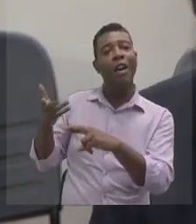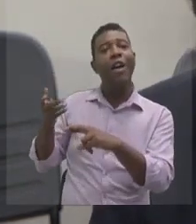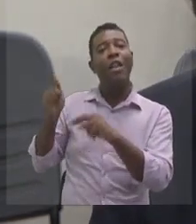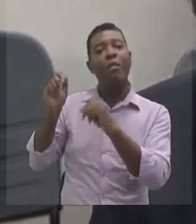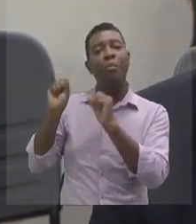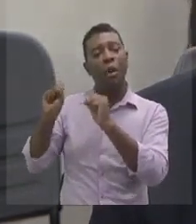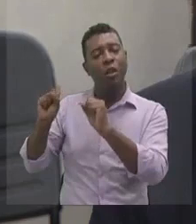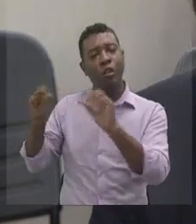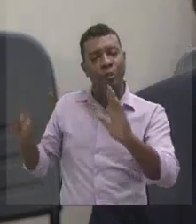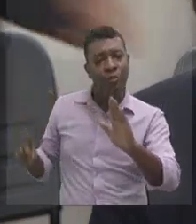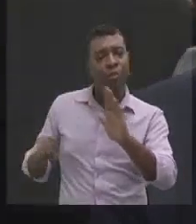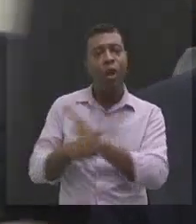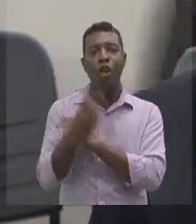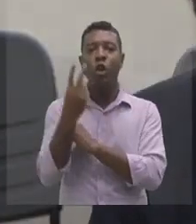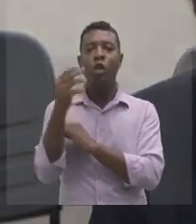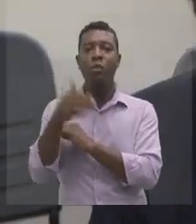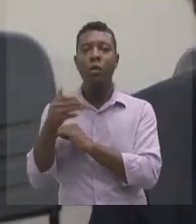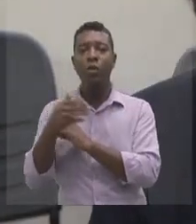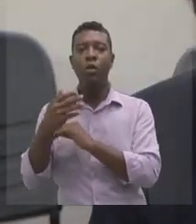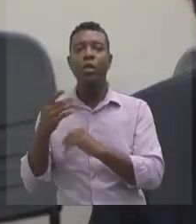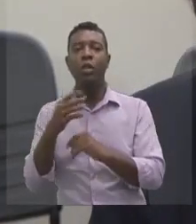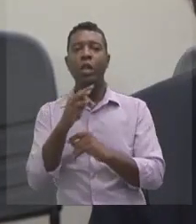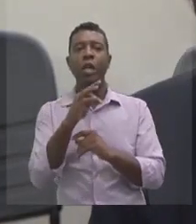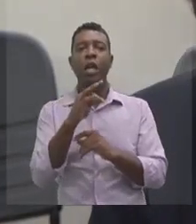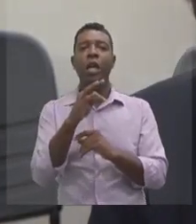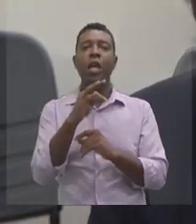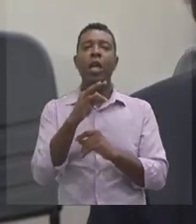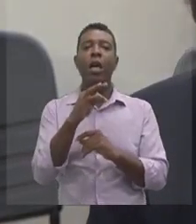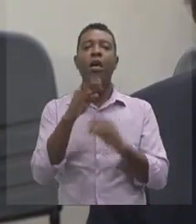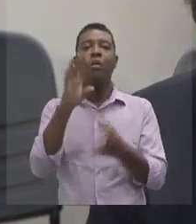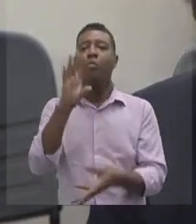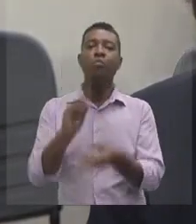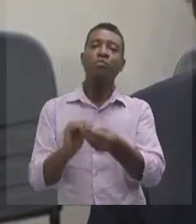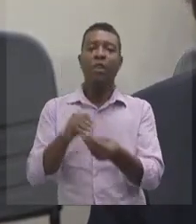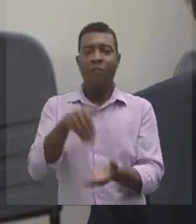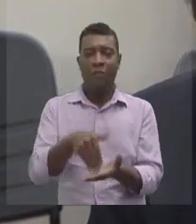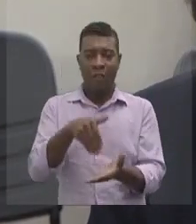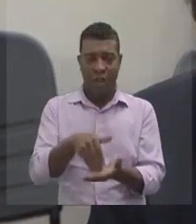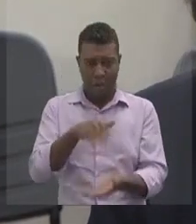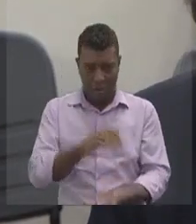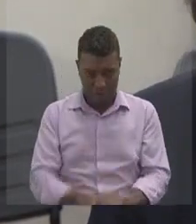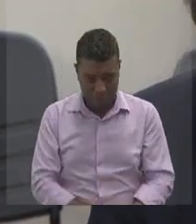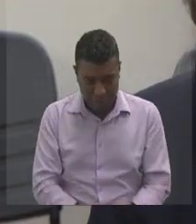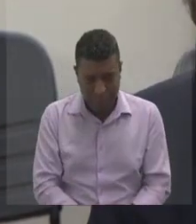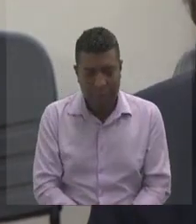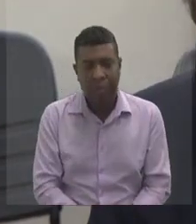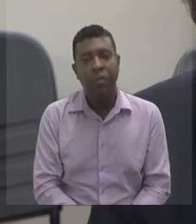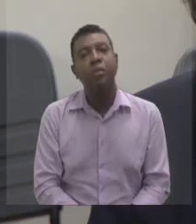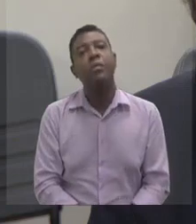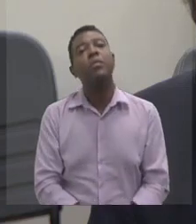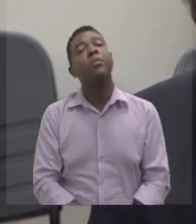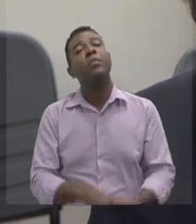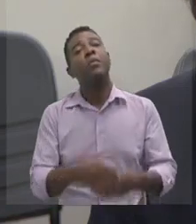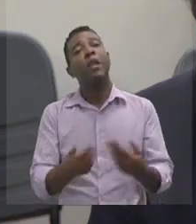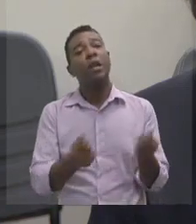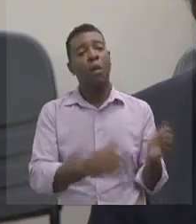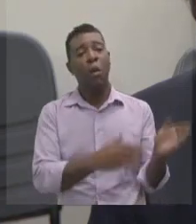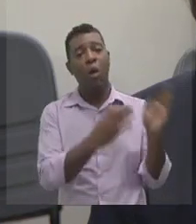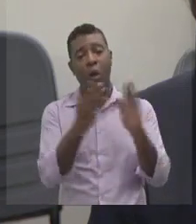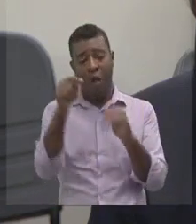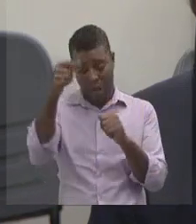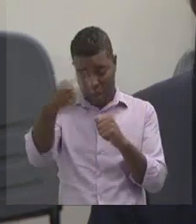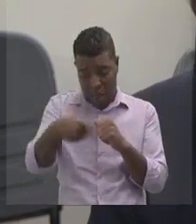disparar de mais dois minutos para as suas considerações finais os requerimentos decorrentes dessa reunião deverão ser